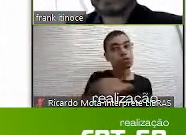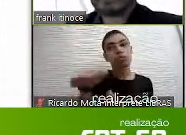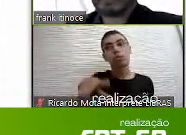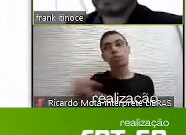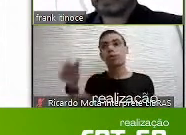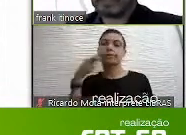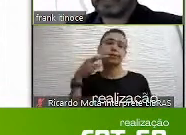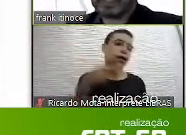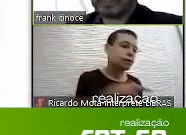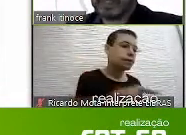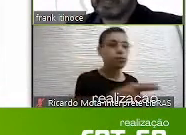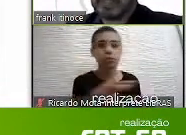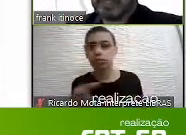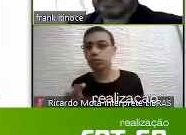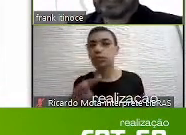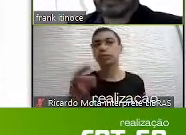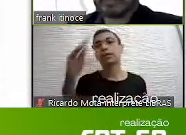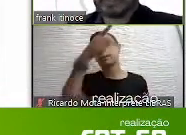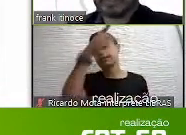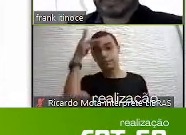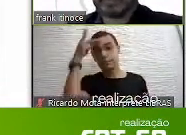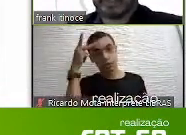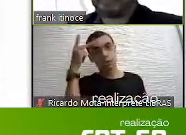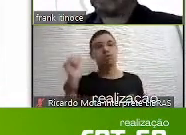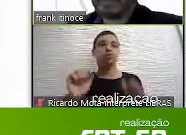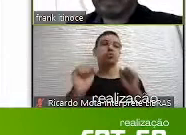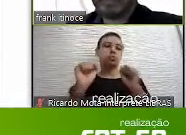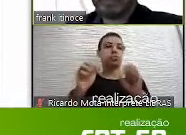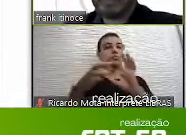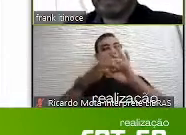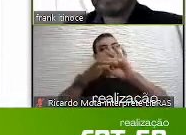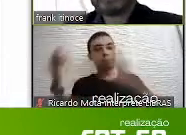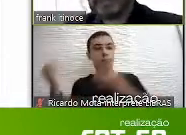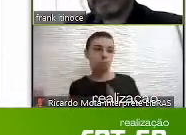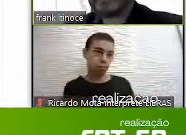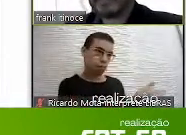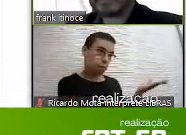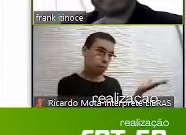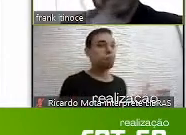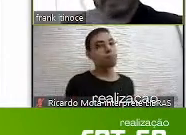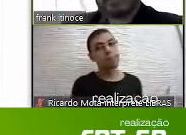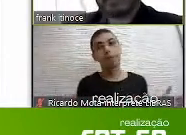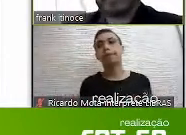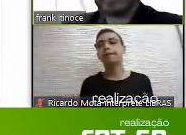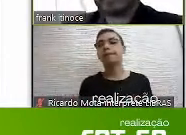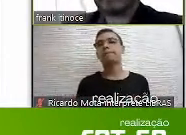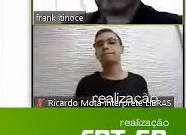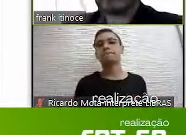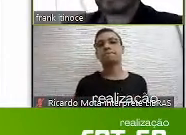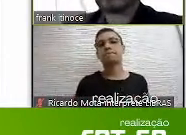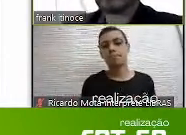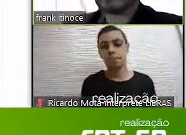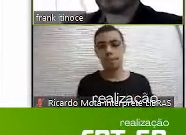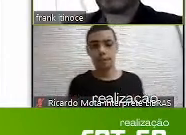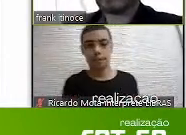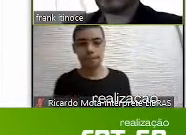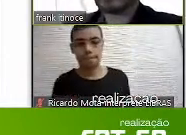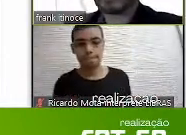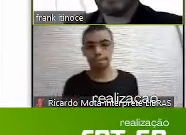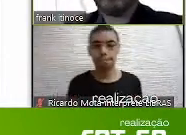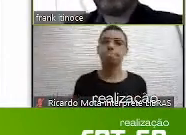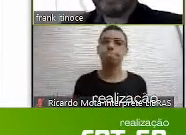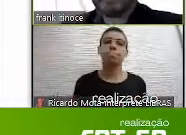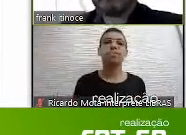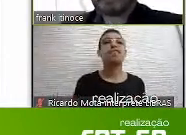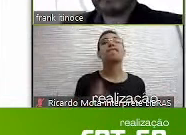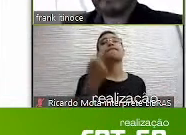vai, se a pessoa deixar entrar também, se ela não quiser deixar entrar. Tem vários, também, aqui também vai uma semana de